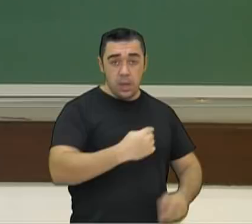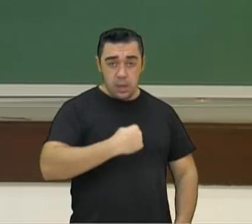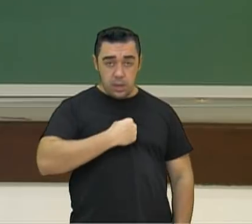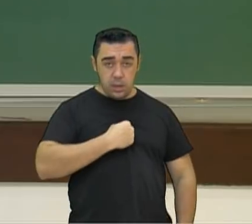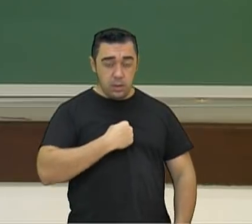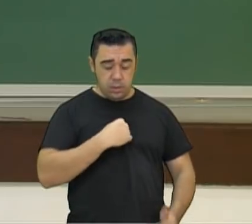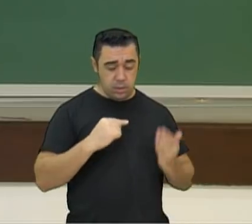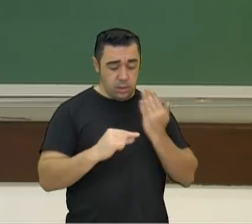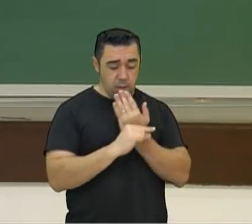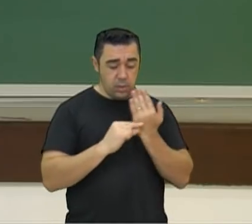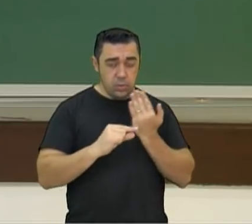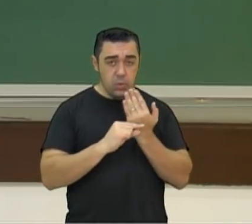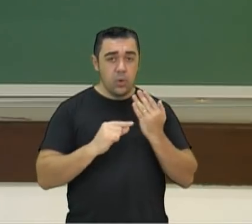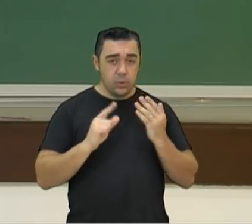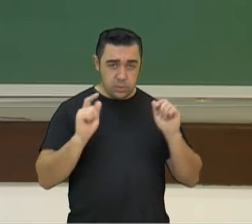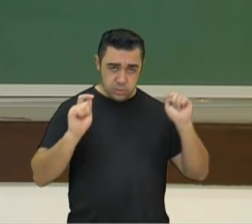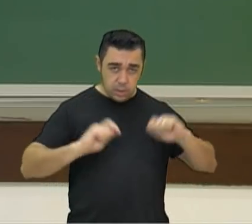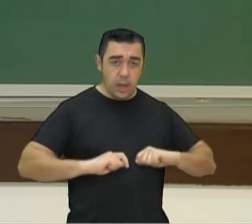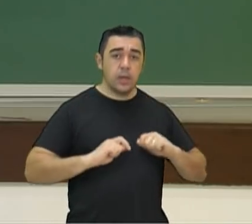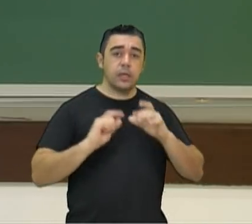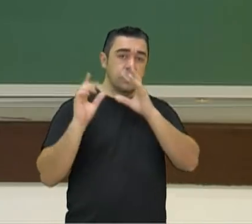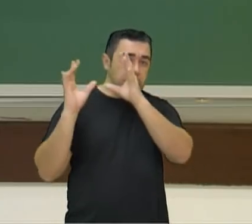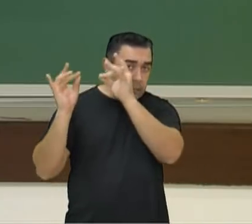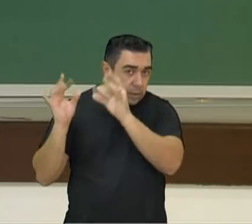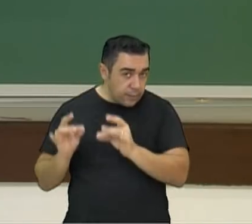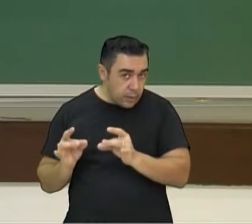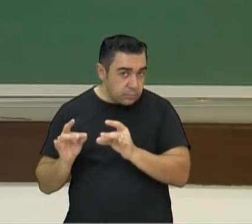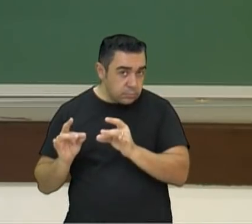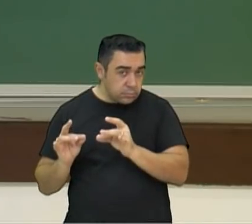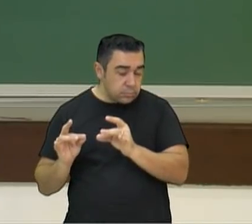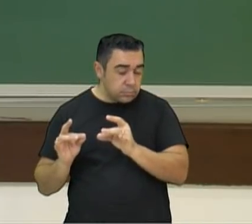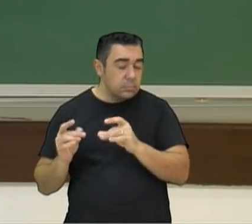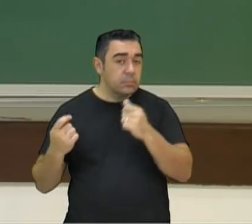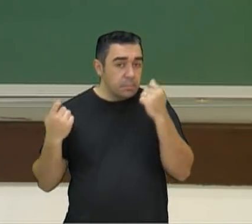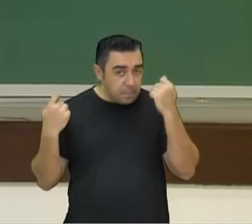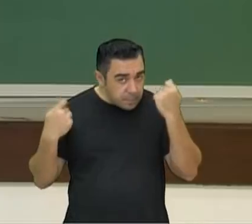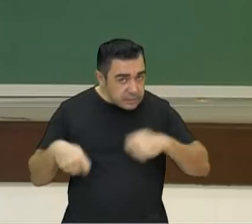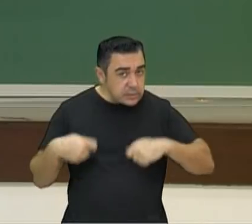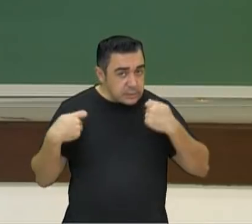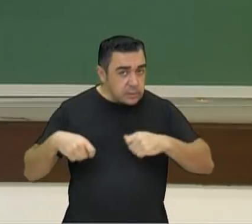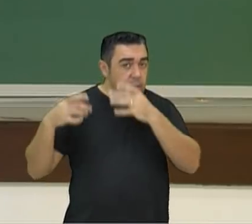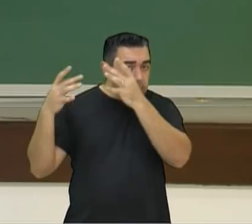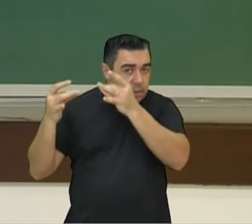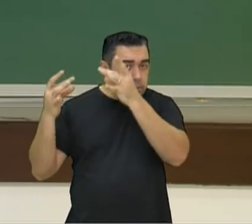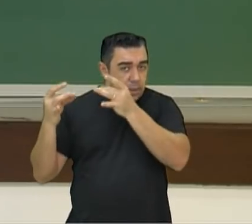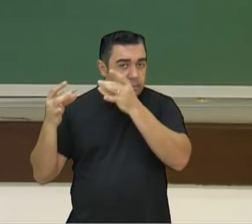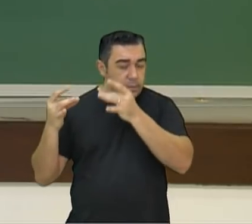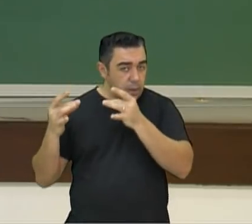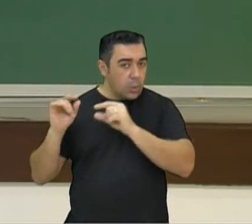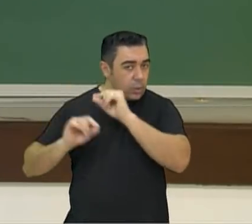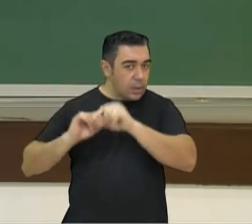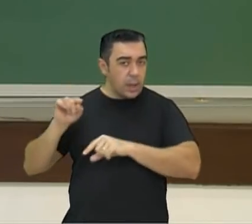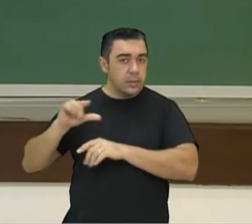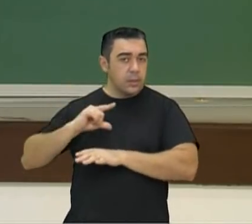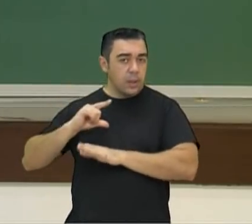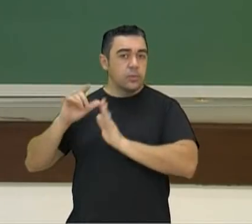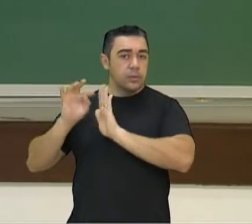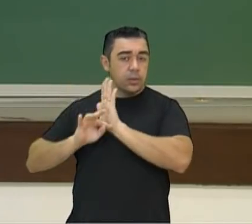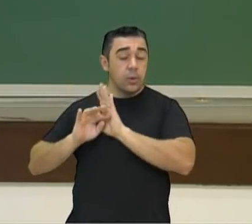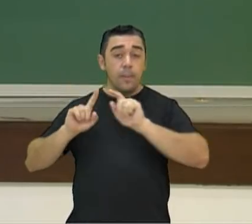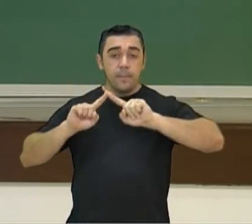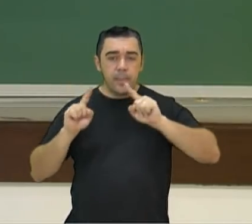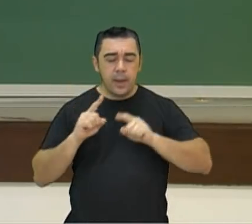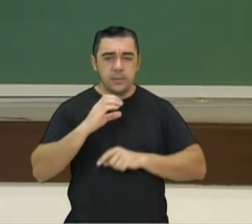um pouco de texto descritivo, né? O texto descritivo é onde ele descreve, é naquele momento em que ele vai descrever ali